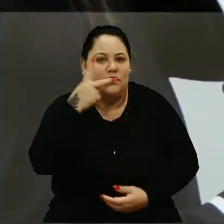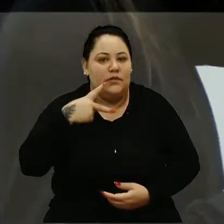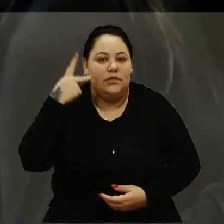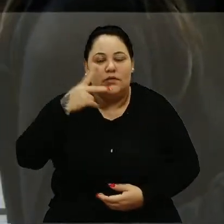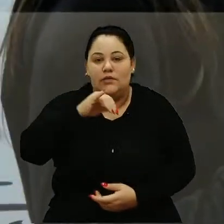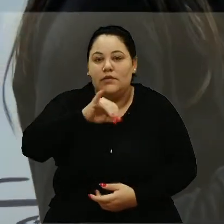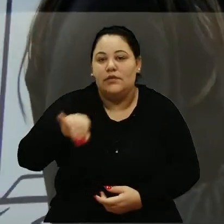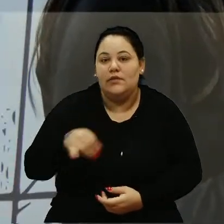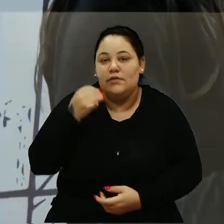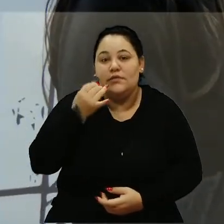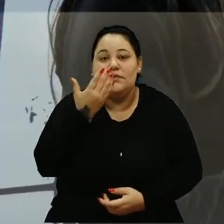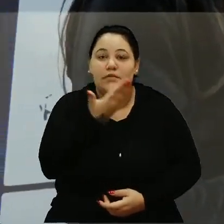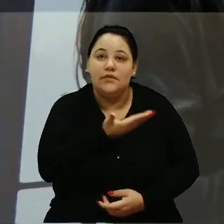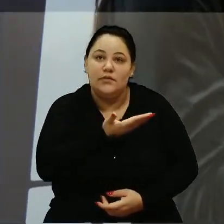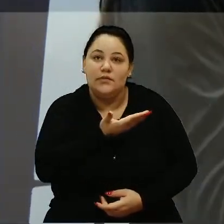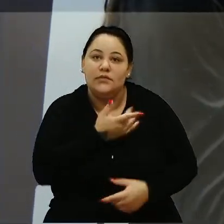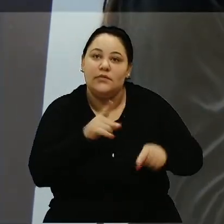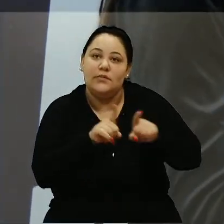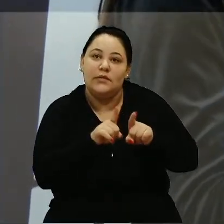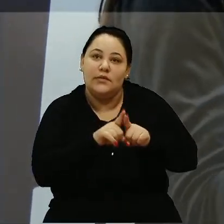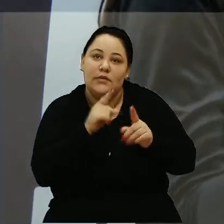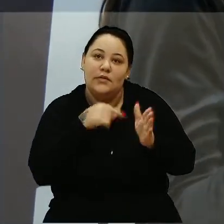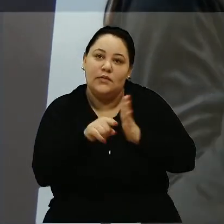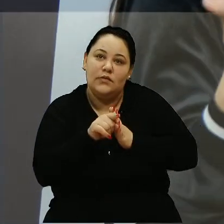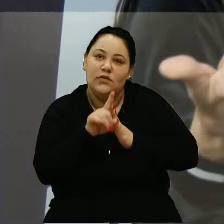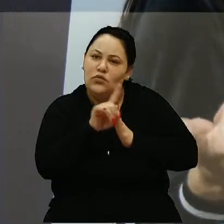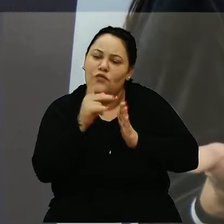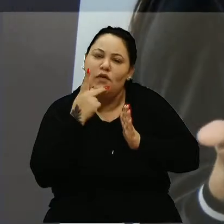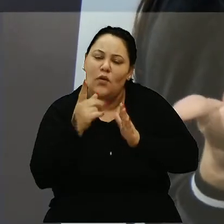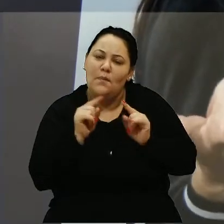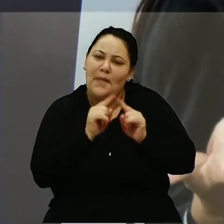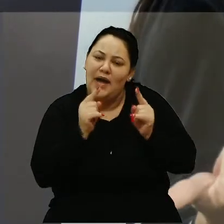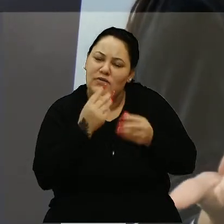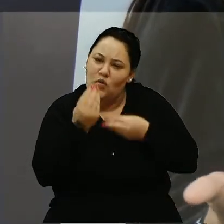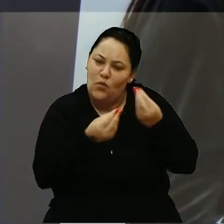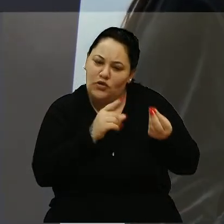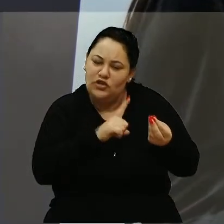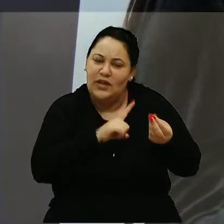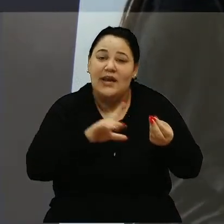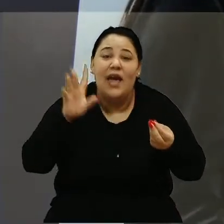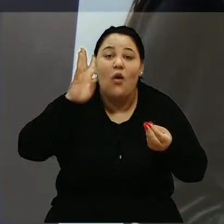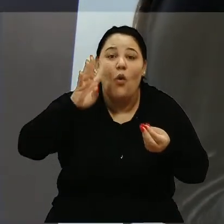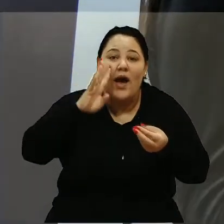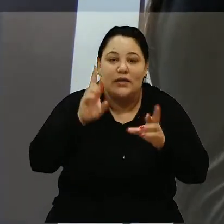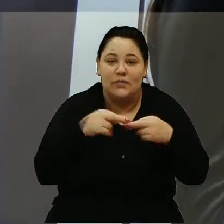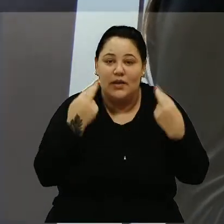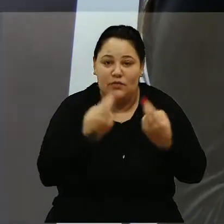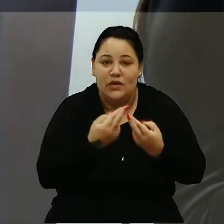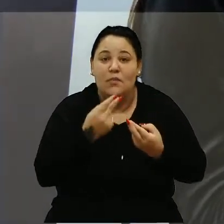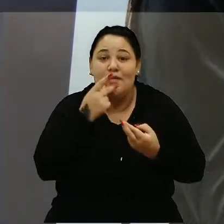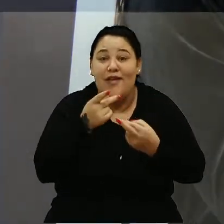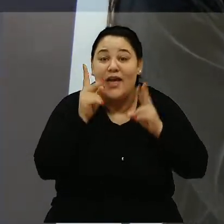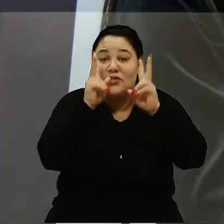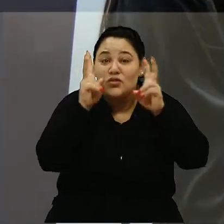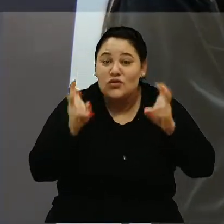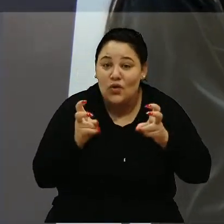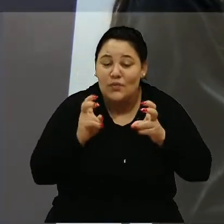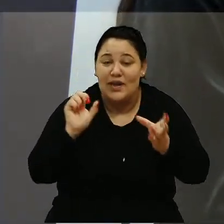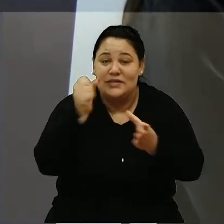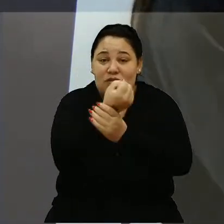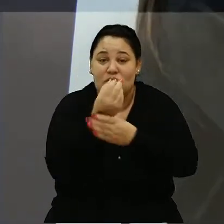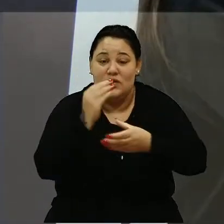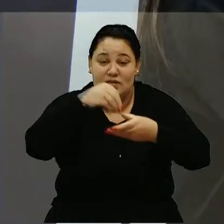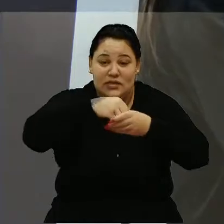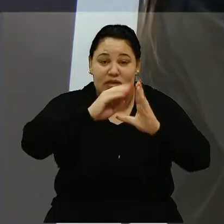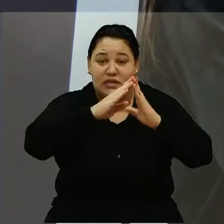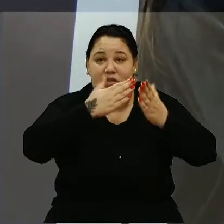até lhe perguntar, o senhor não abordou isso, mas como a gente tem na quarta-feira uma reunião para falar sobre a segurança nas